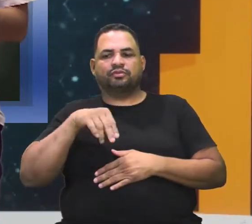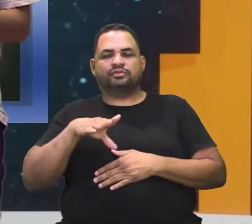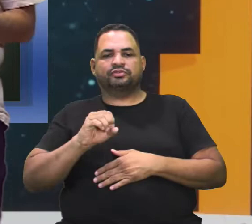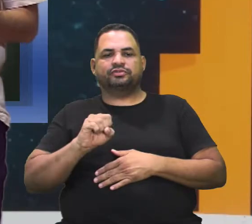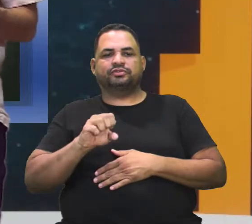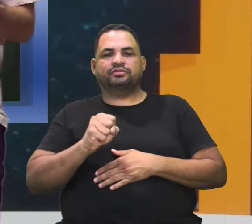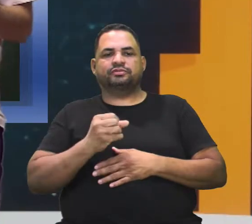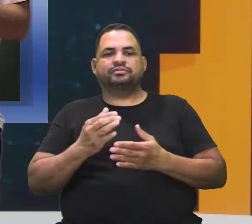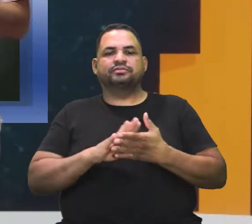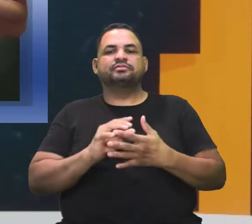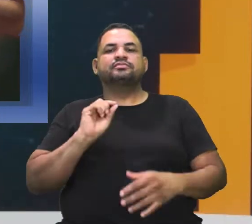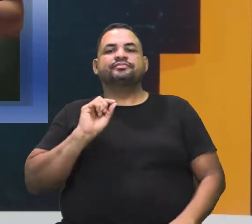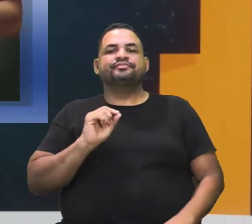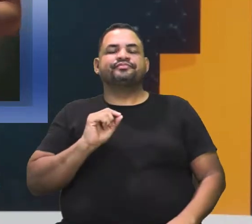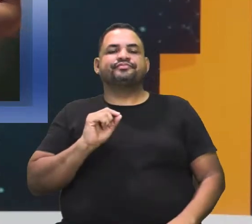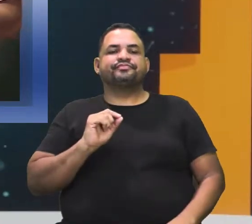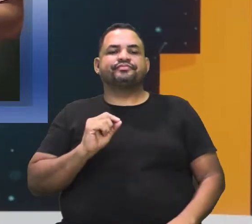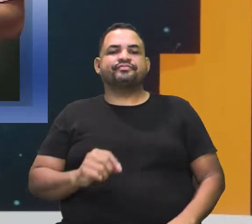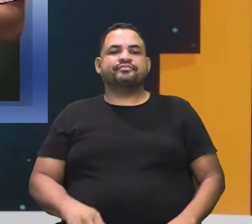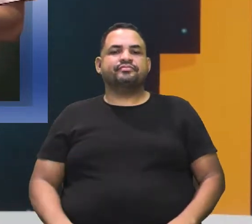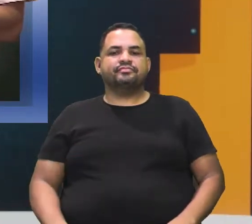Polinômios. O que mais?